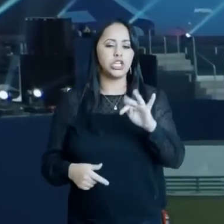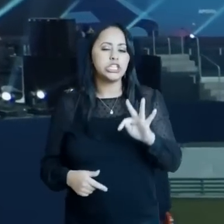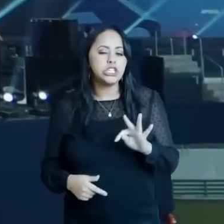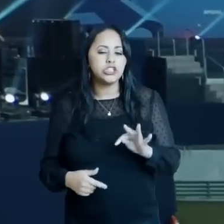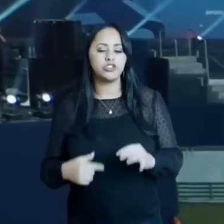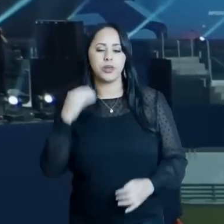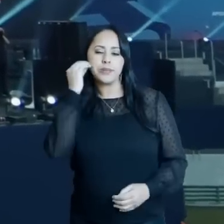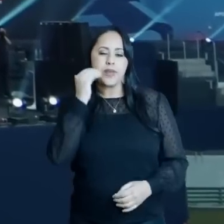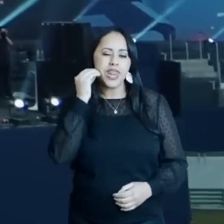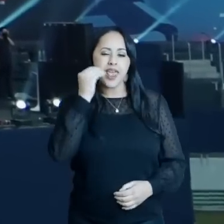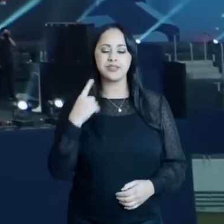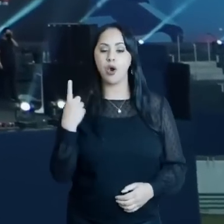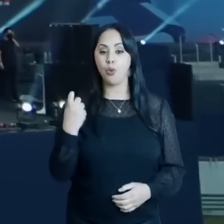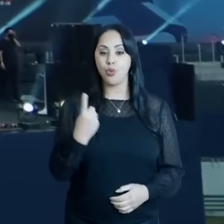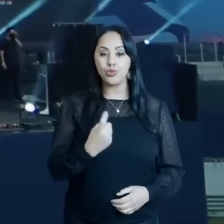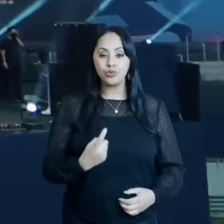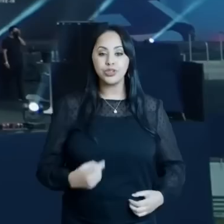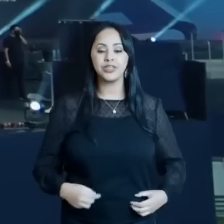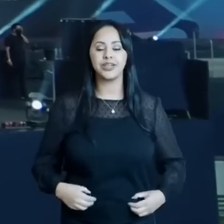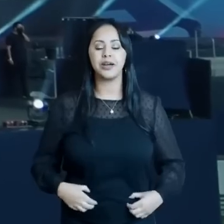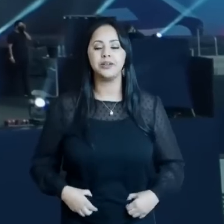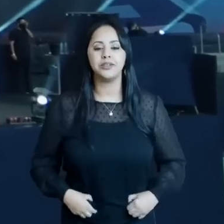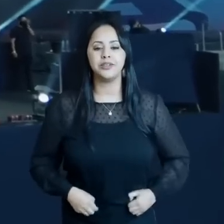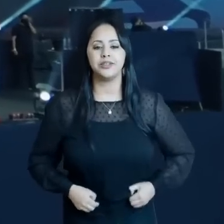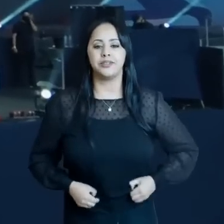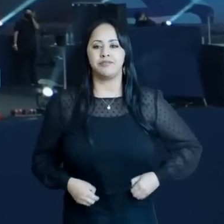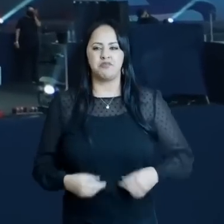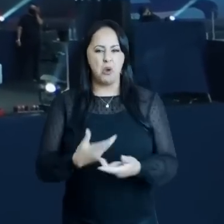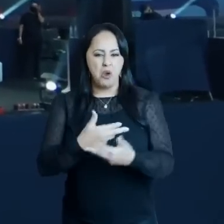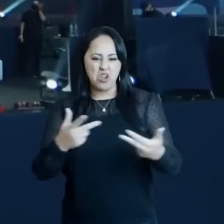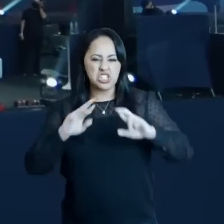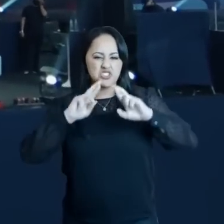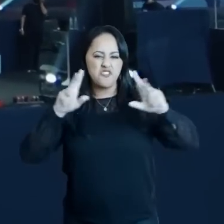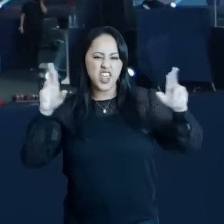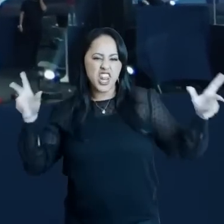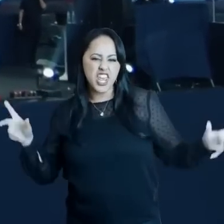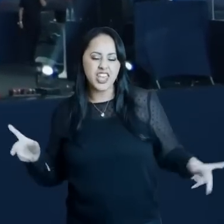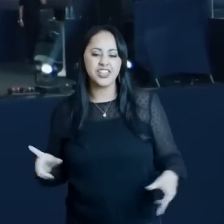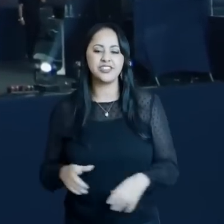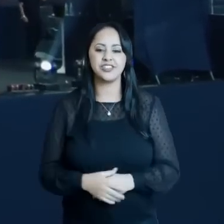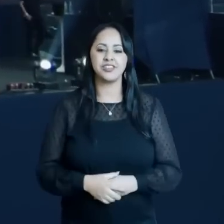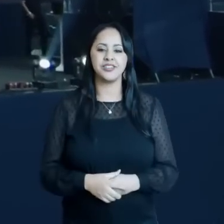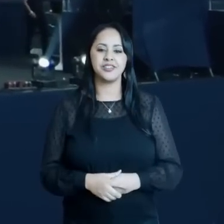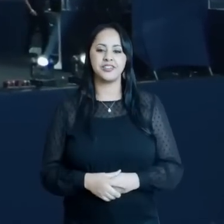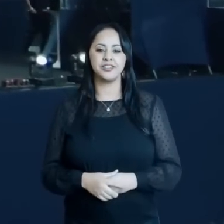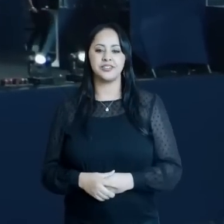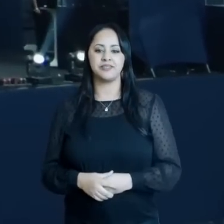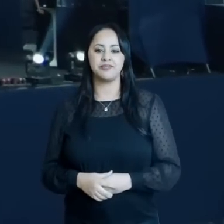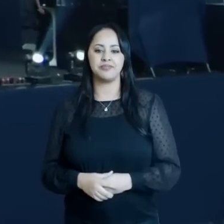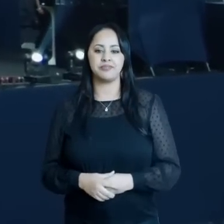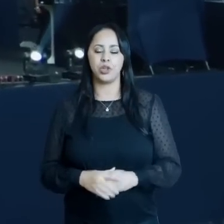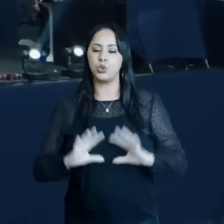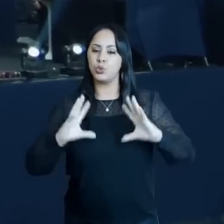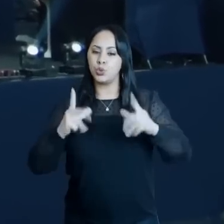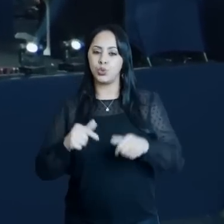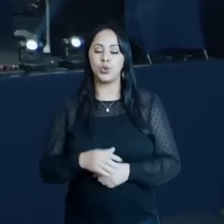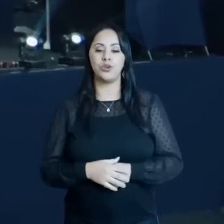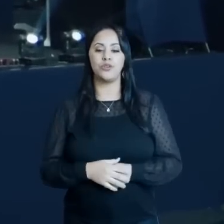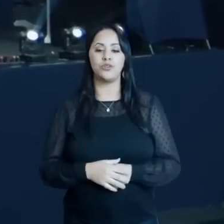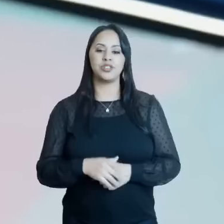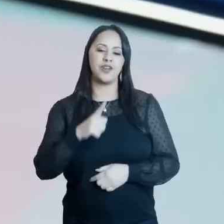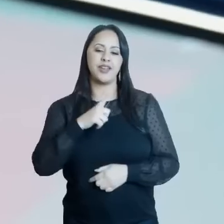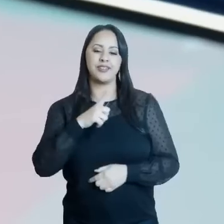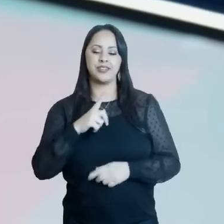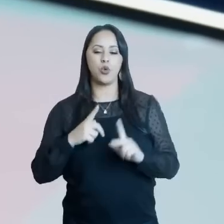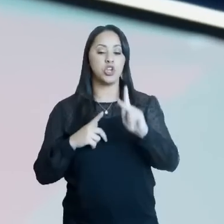uma experiência única, e foguete, eu gosto de fogos de artifício para lá, além de você ter tudo isso, você vai ter